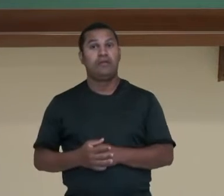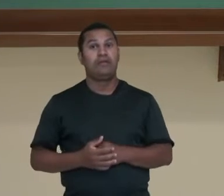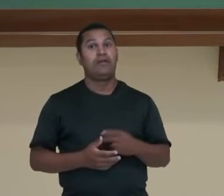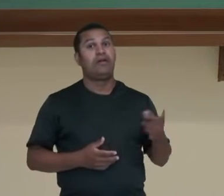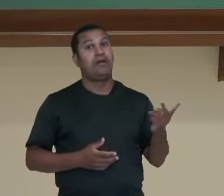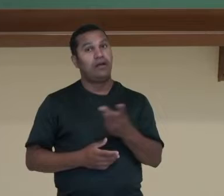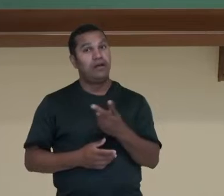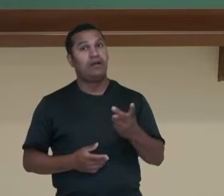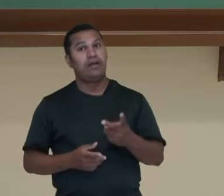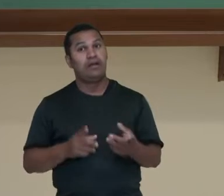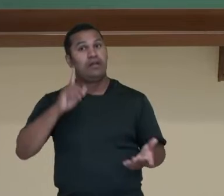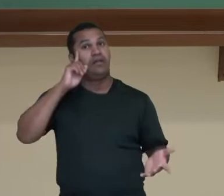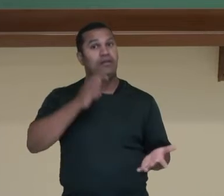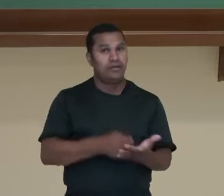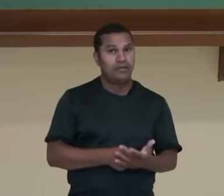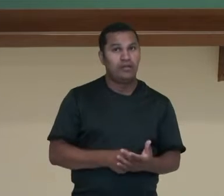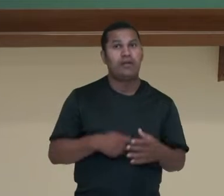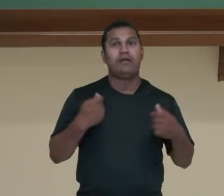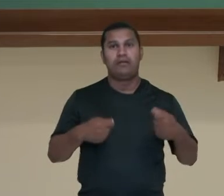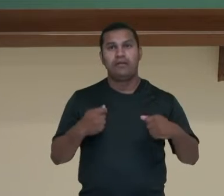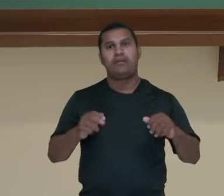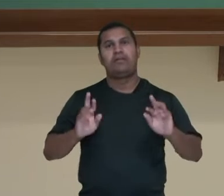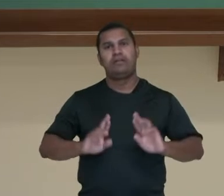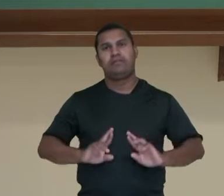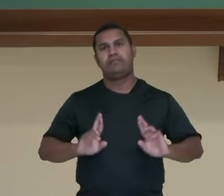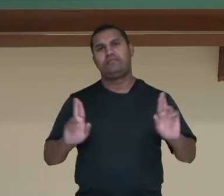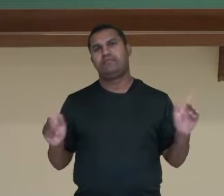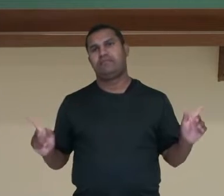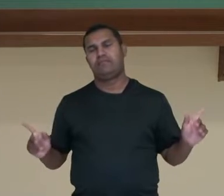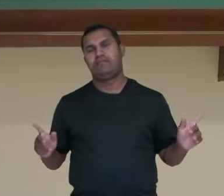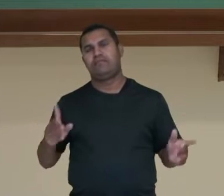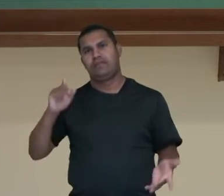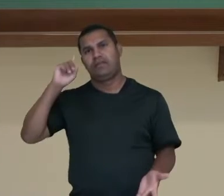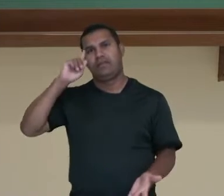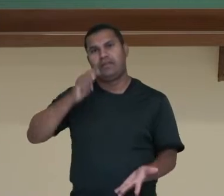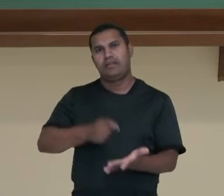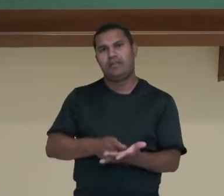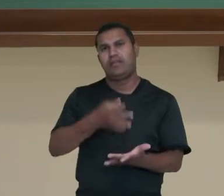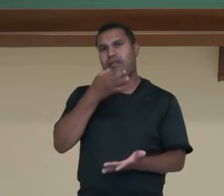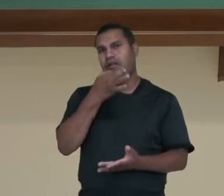conferir e ter a tua opinião. Eu, por exemplo, gosto de ver as resenhas